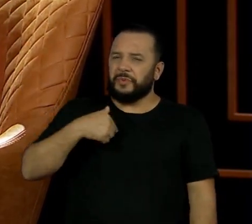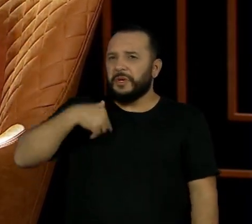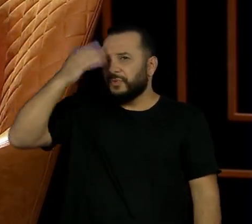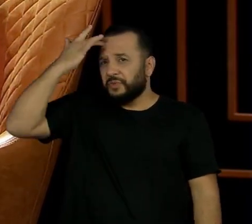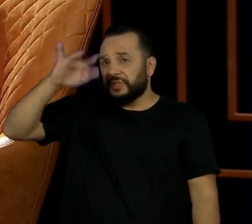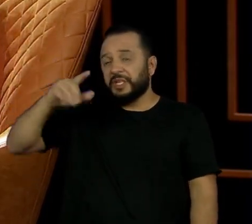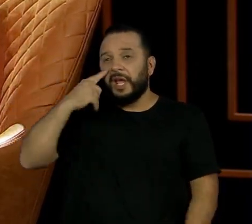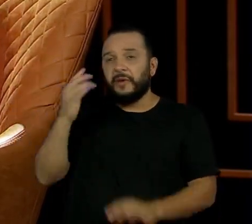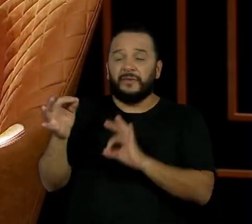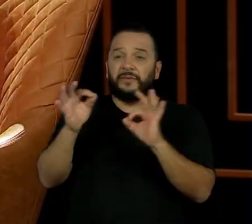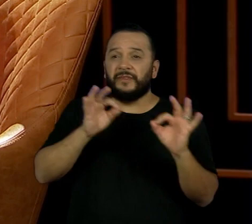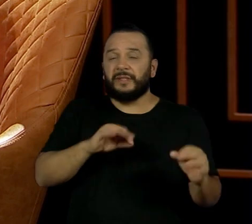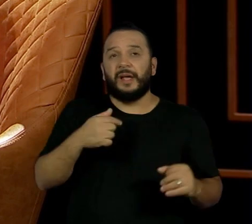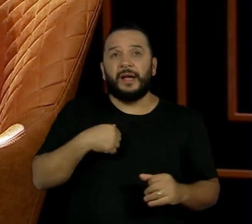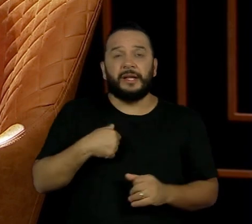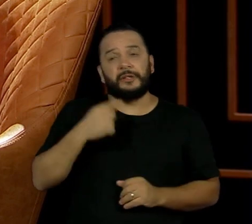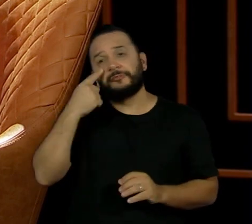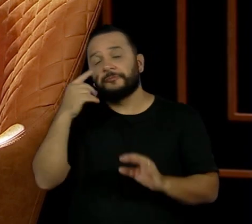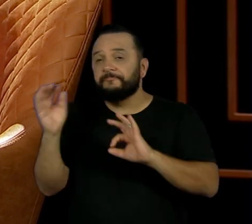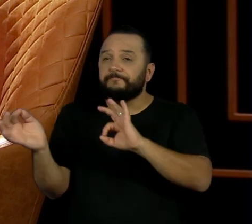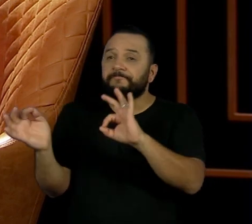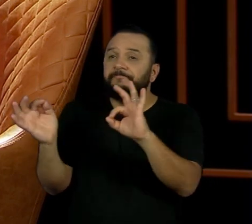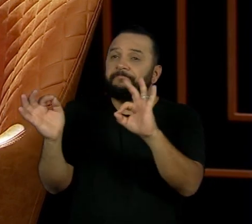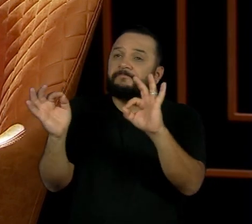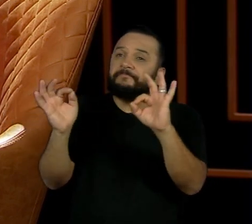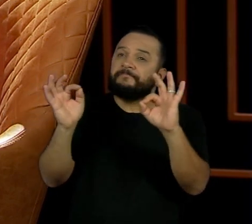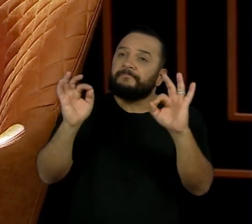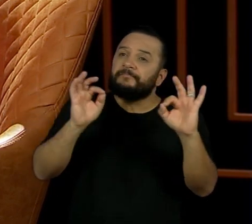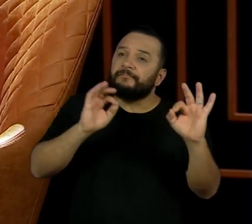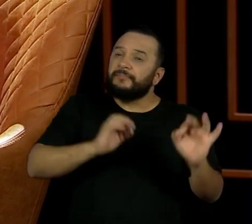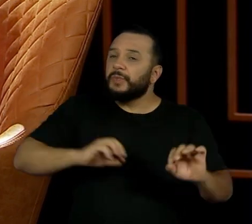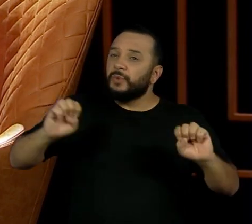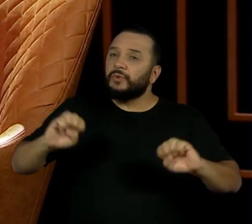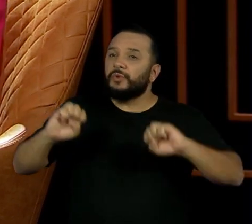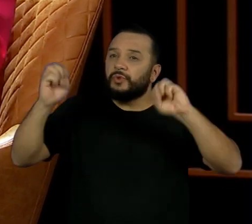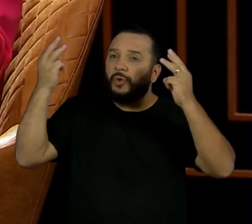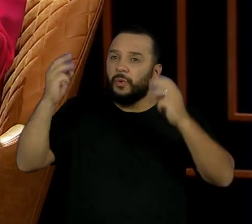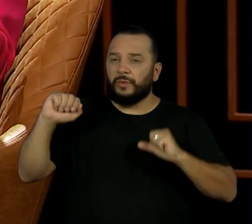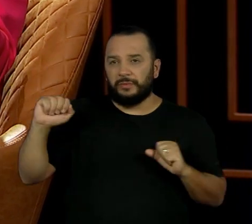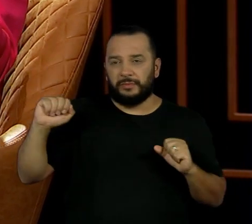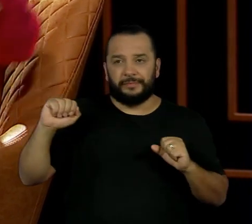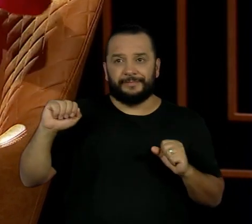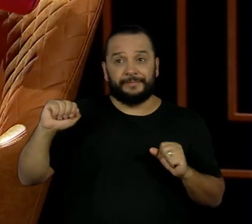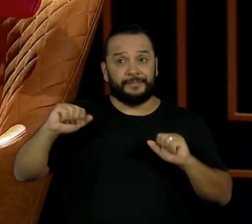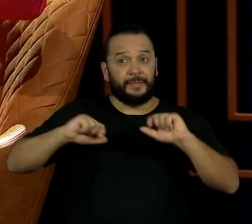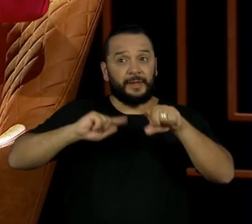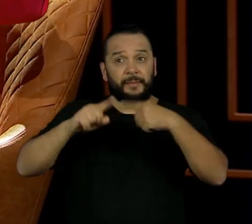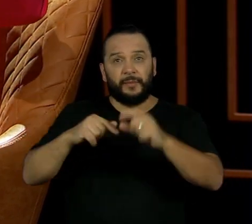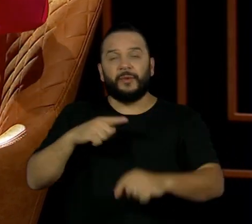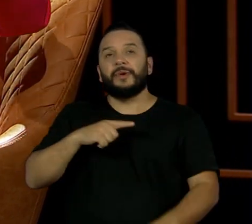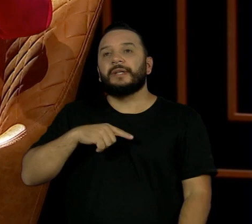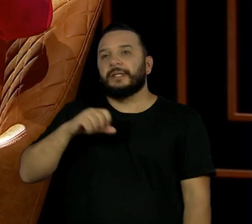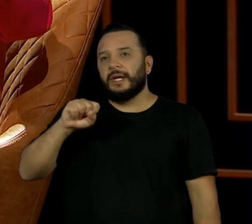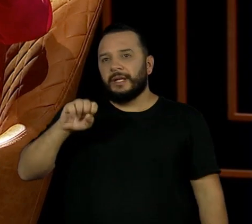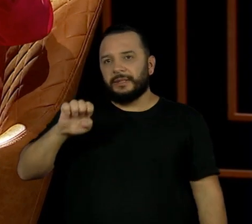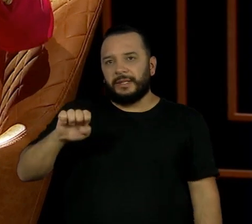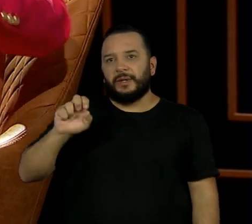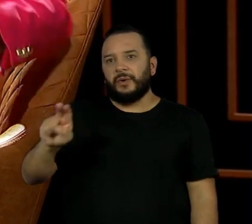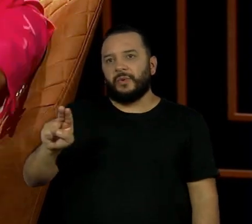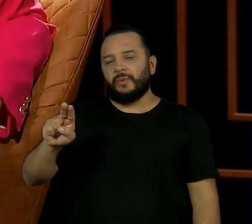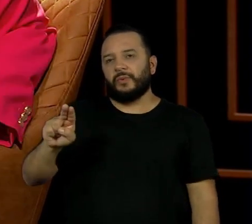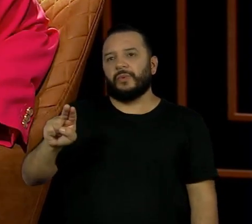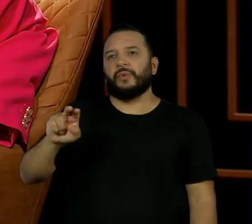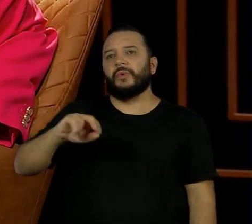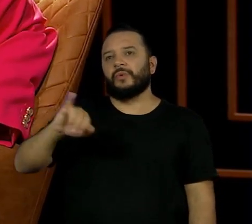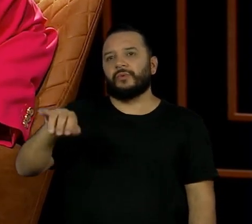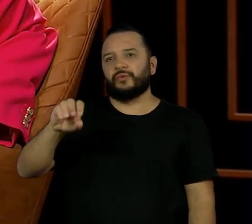assistir. Aí estou lá em cima, assistindo. De repente, entra o Seu Jorge de convidado, que eu